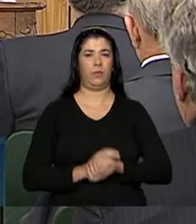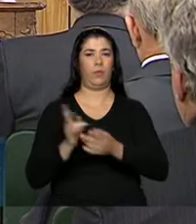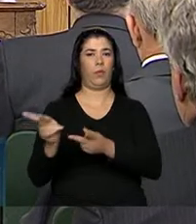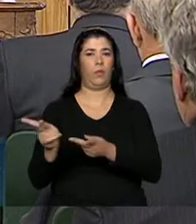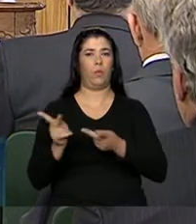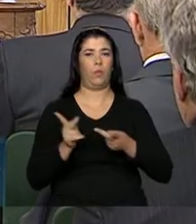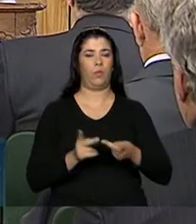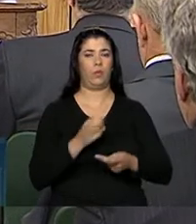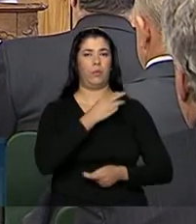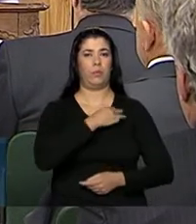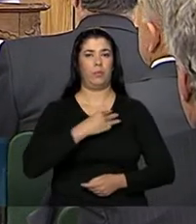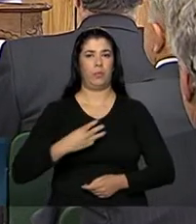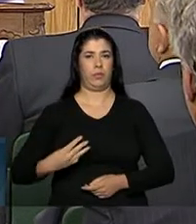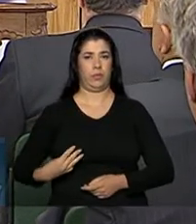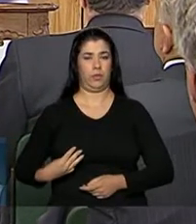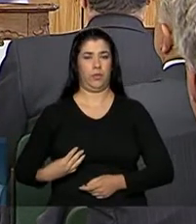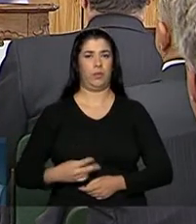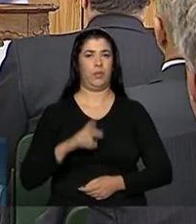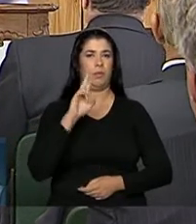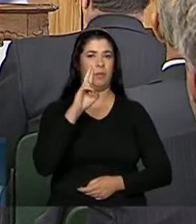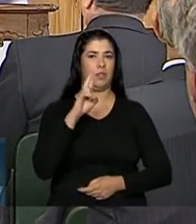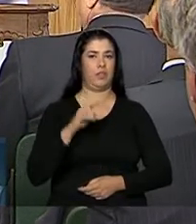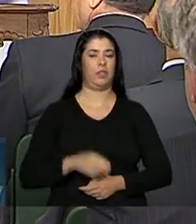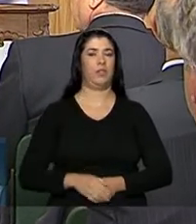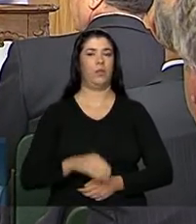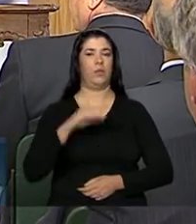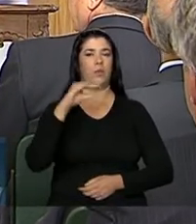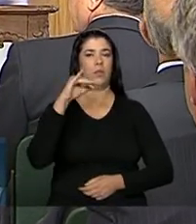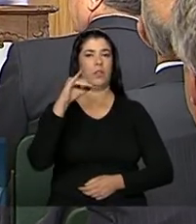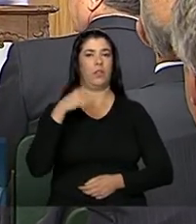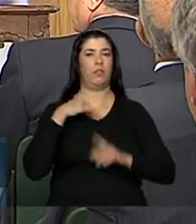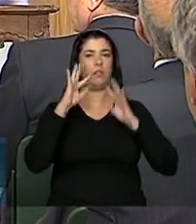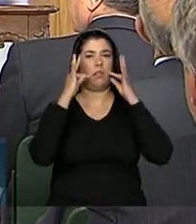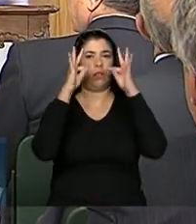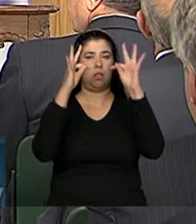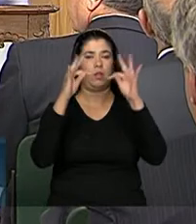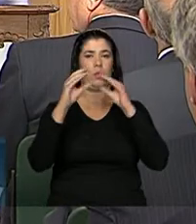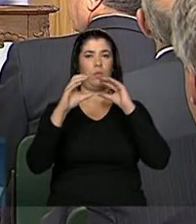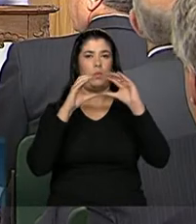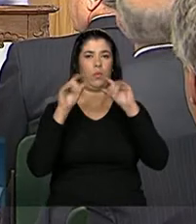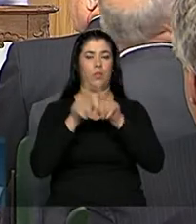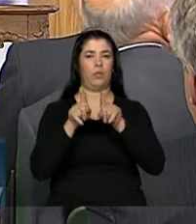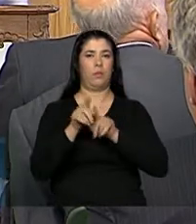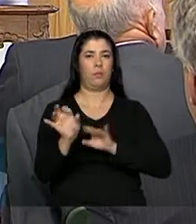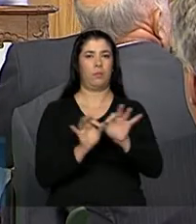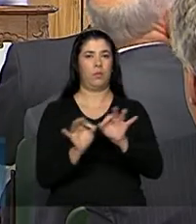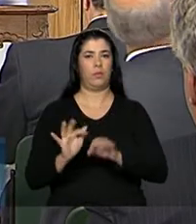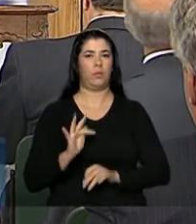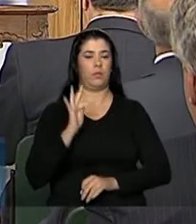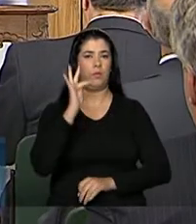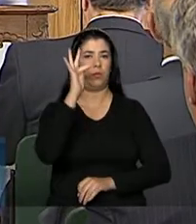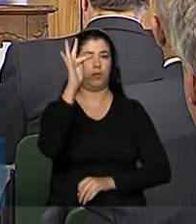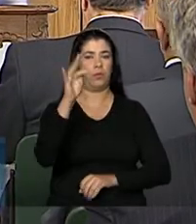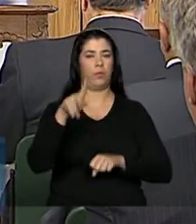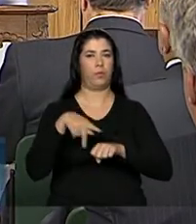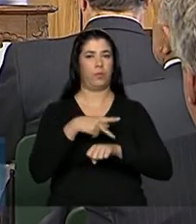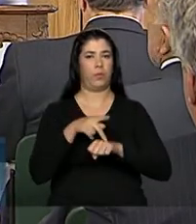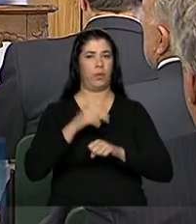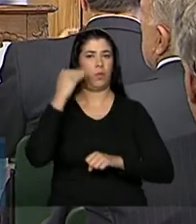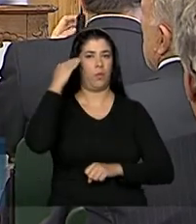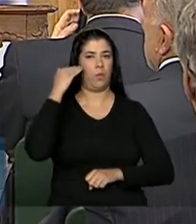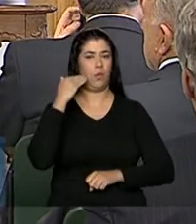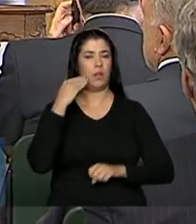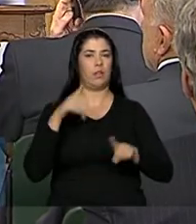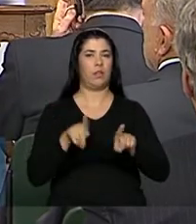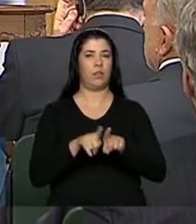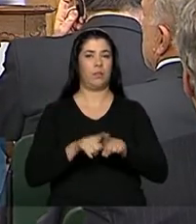Convidamos o ministro da Ciência e Tecnologia da Informação e da Comunicação e Planejamento Futuro da Coreia e o ministro